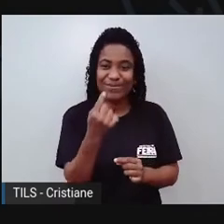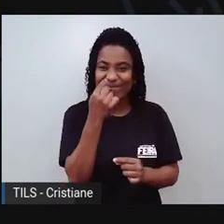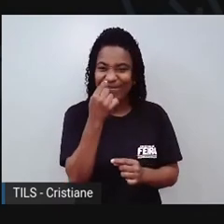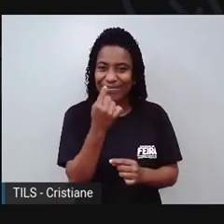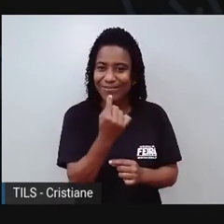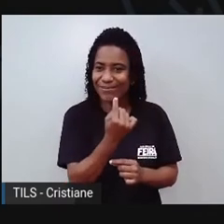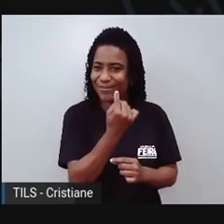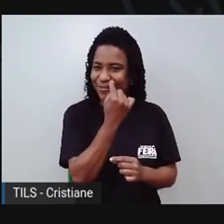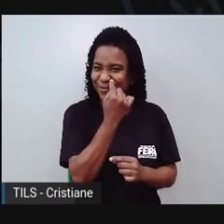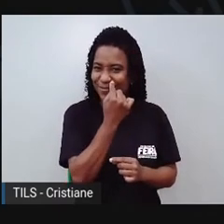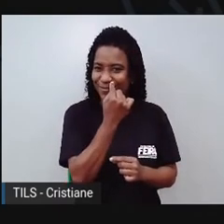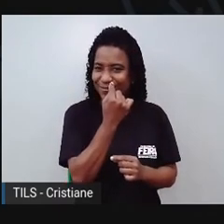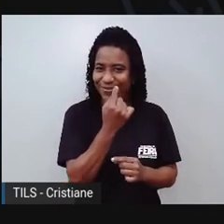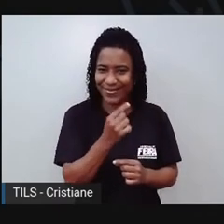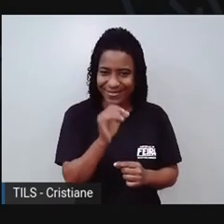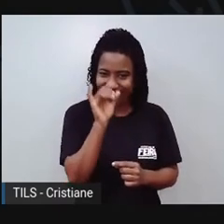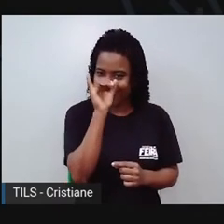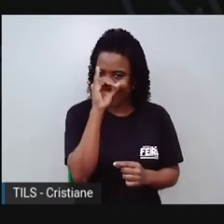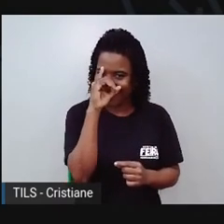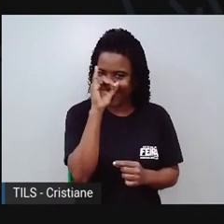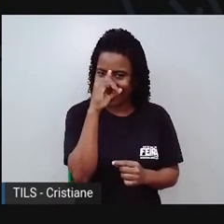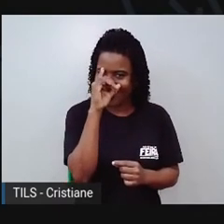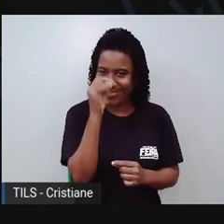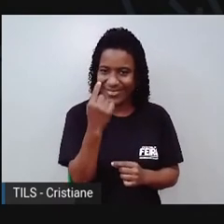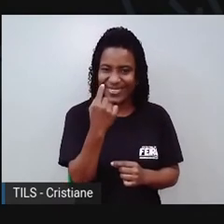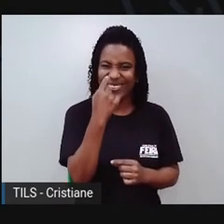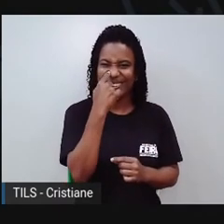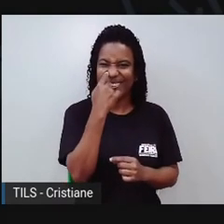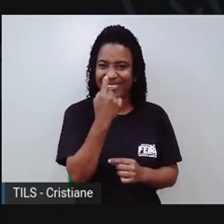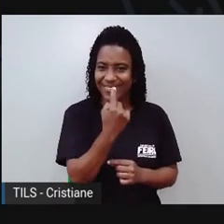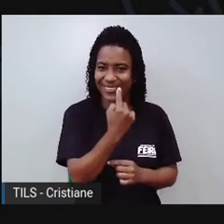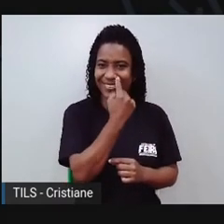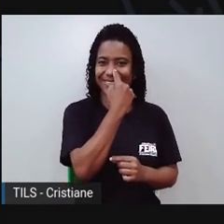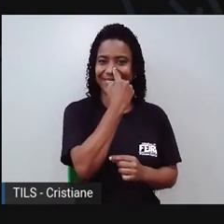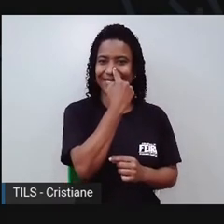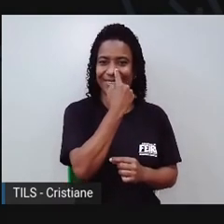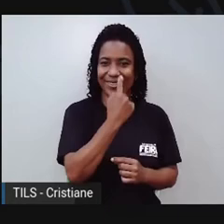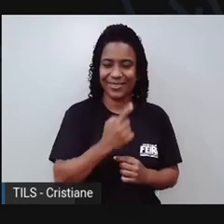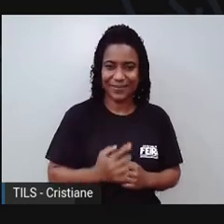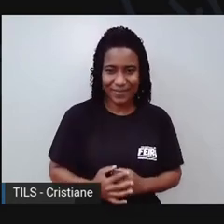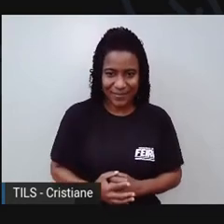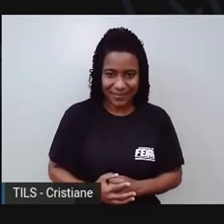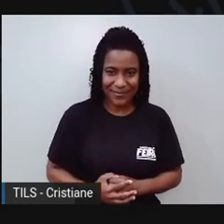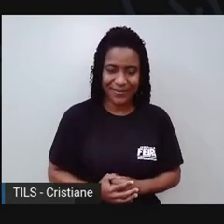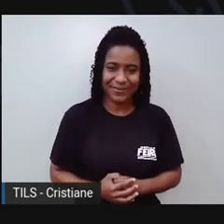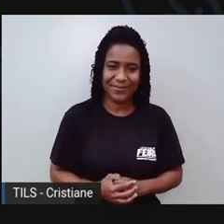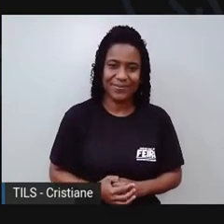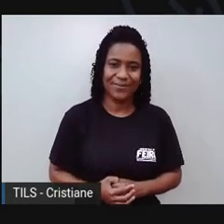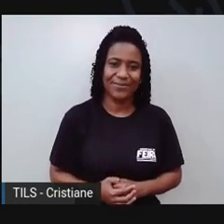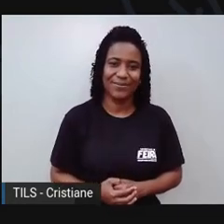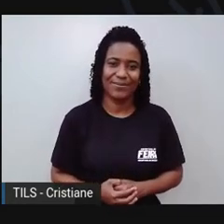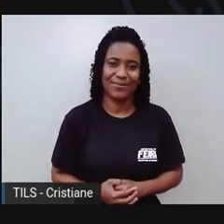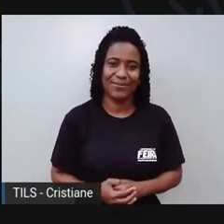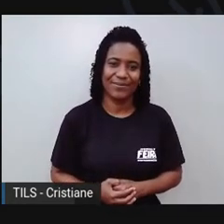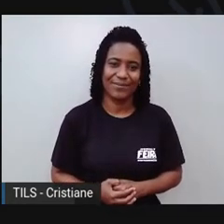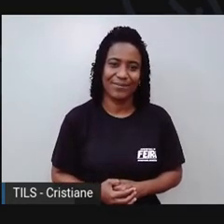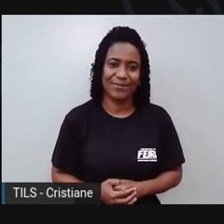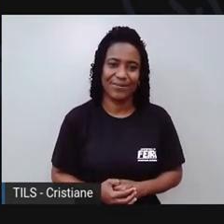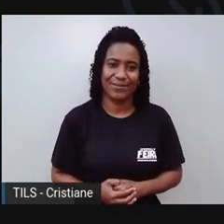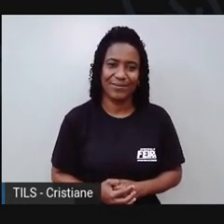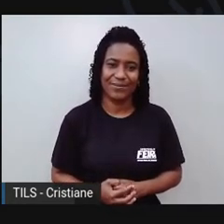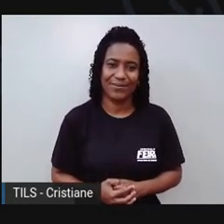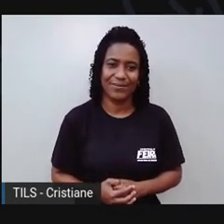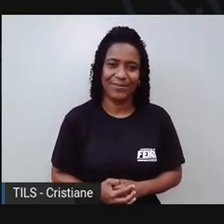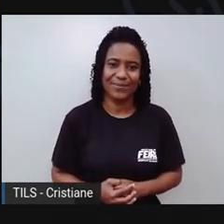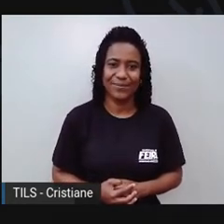buraquinhos das narinas dele, do narizinho. E aqui